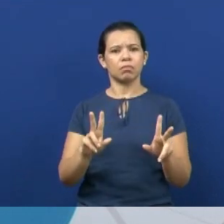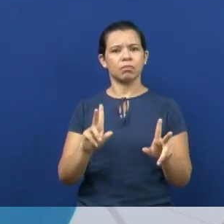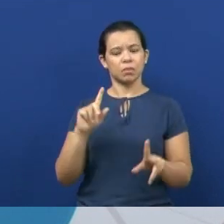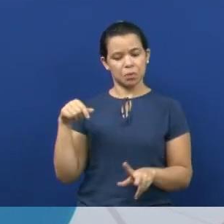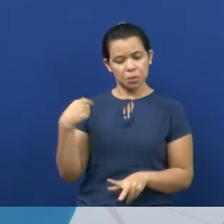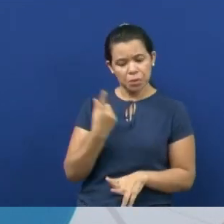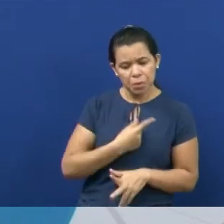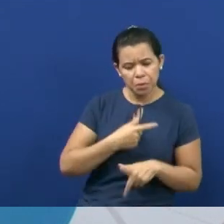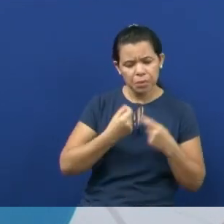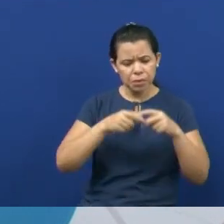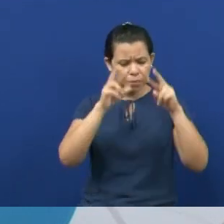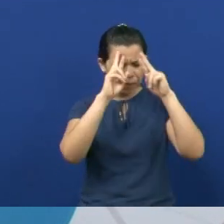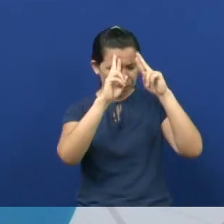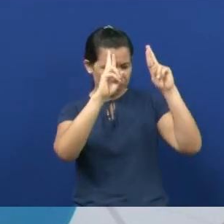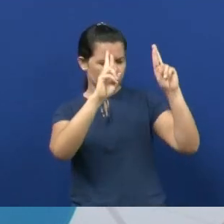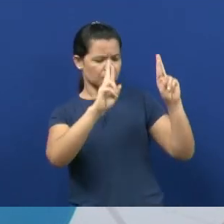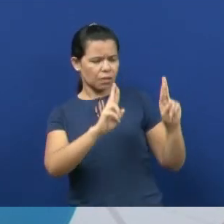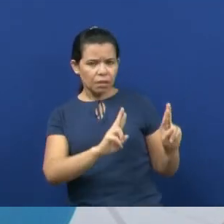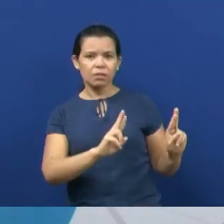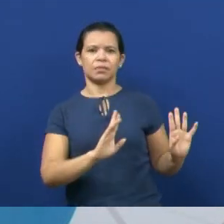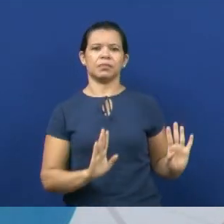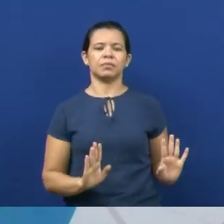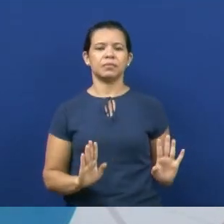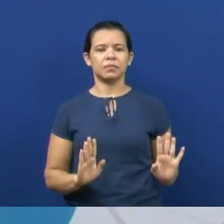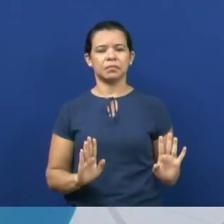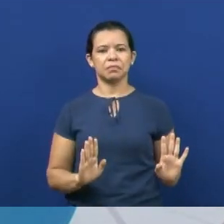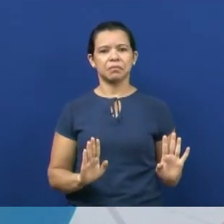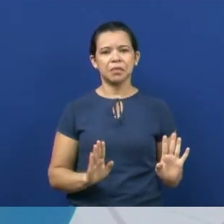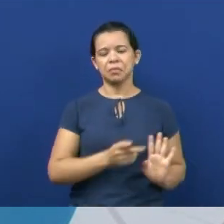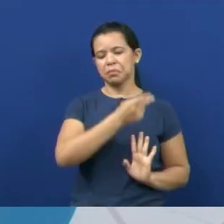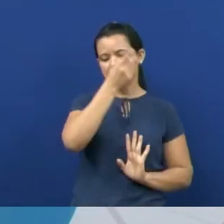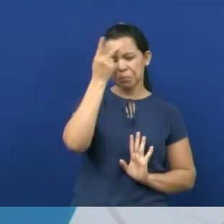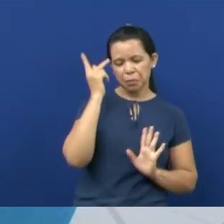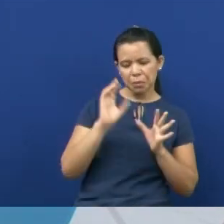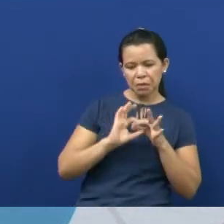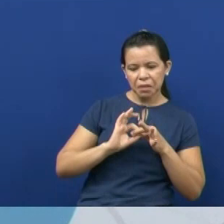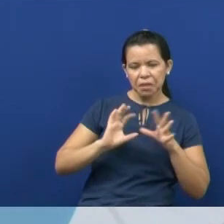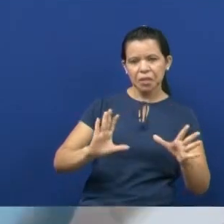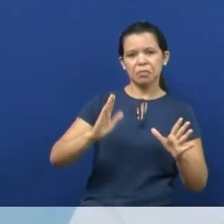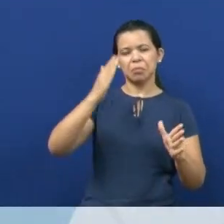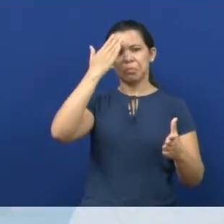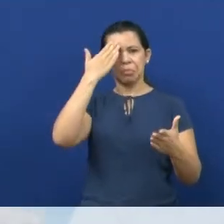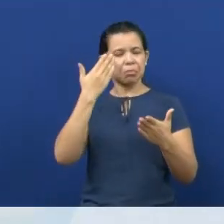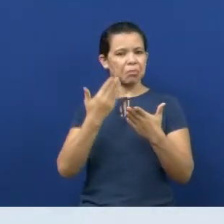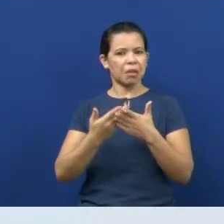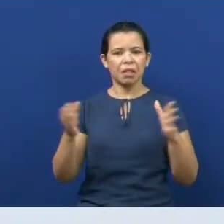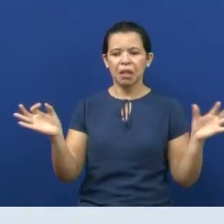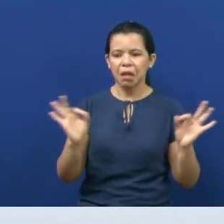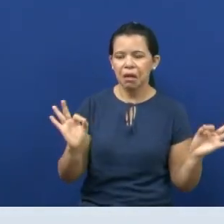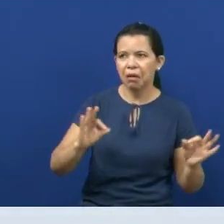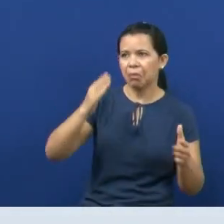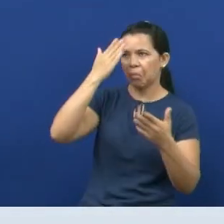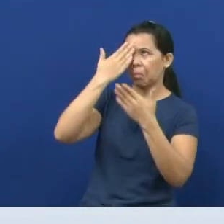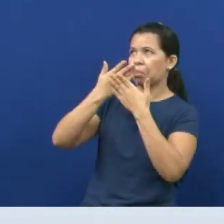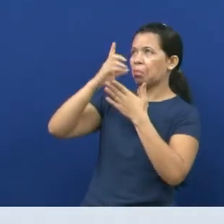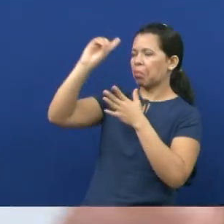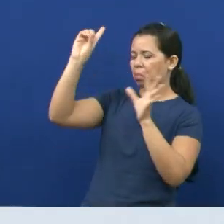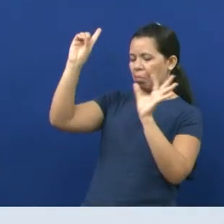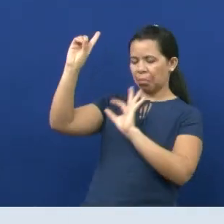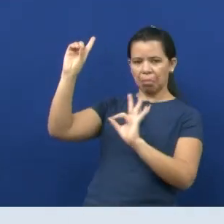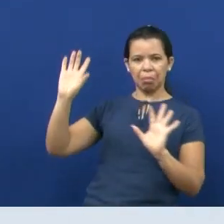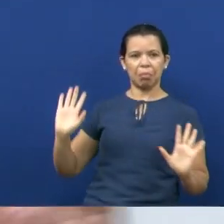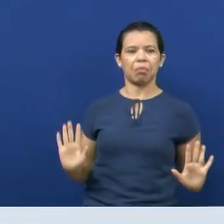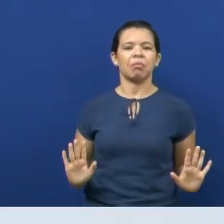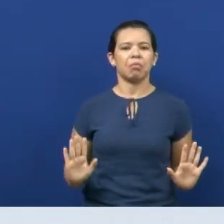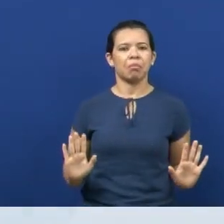essa liberdade que o outro tem, de não acreditar em nada, de não acreditar nos deuses, né? Porque ele